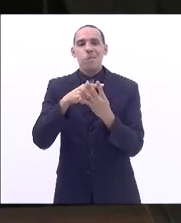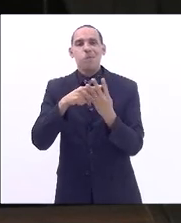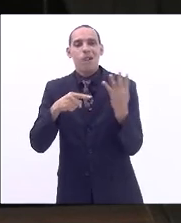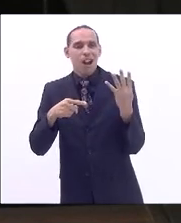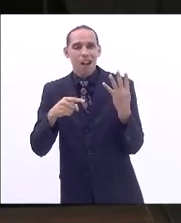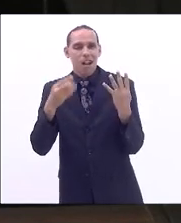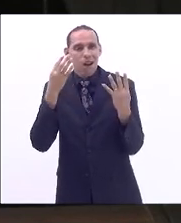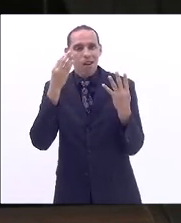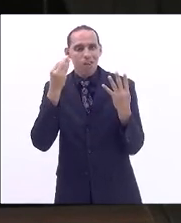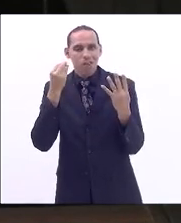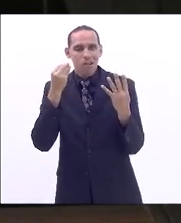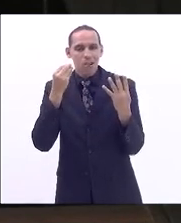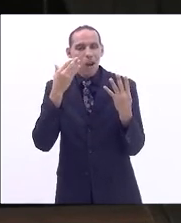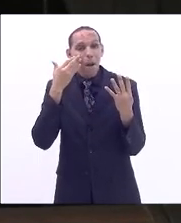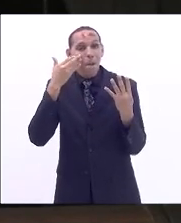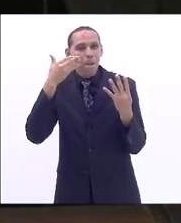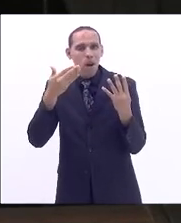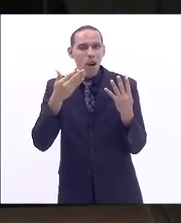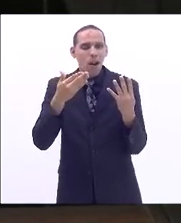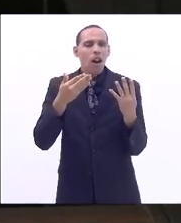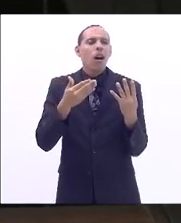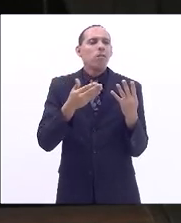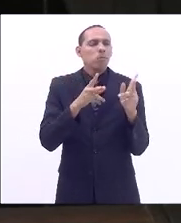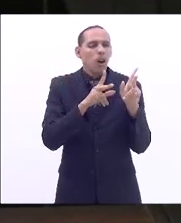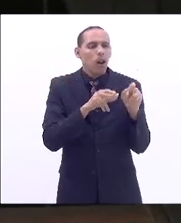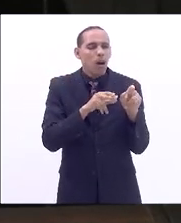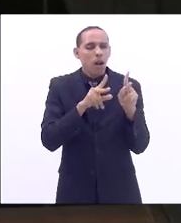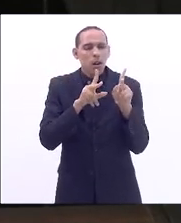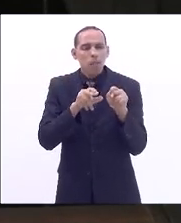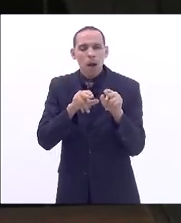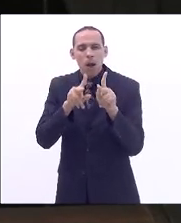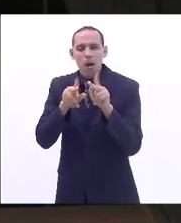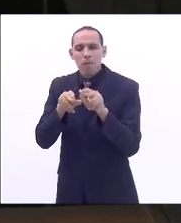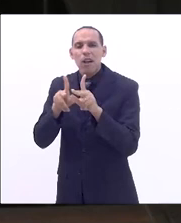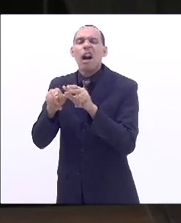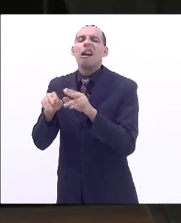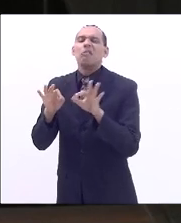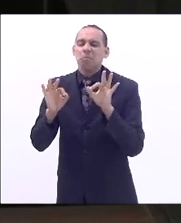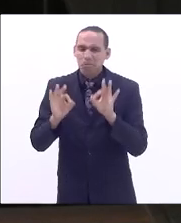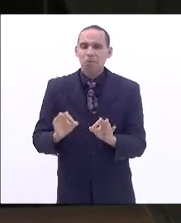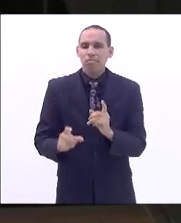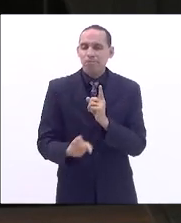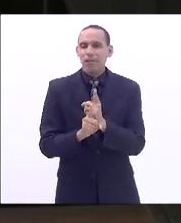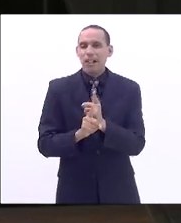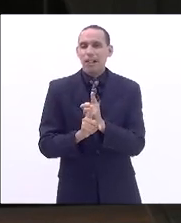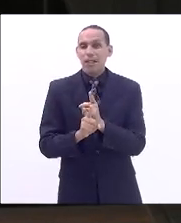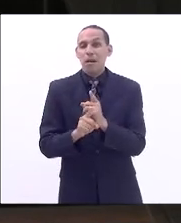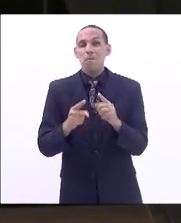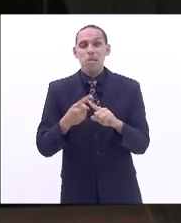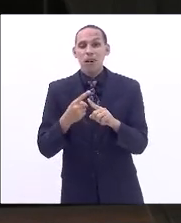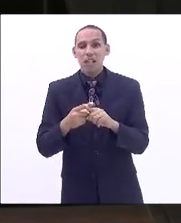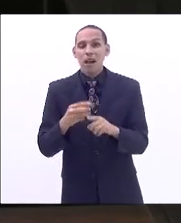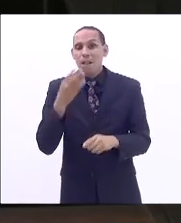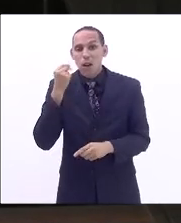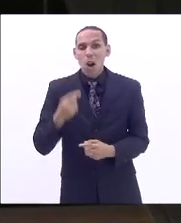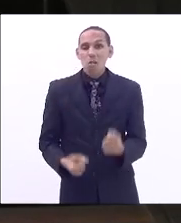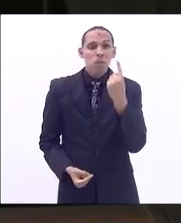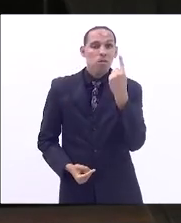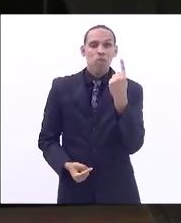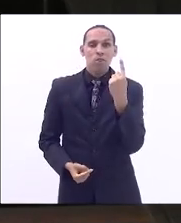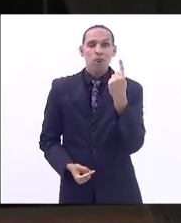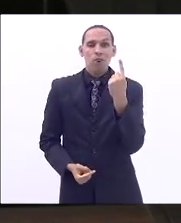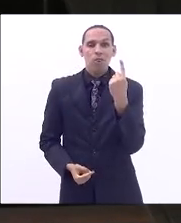algum tipo de semelhança para que a gente possa evitar assim que a indicação de uma única